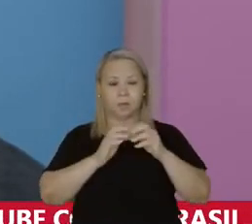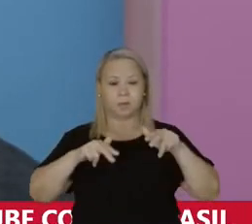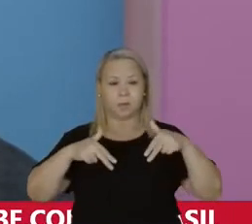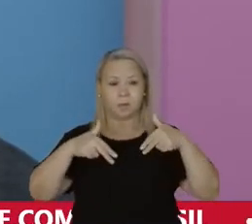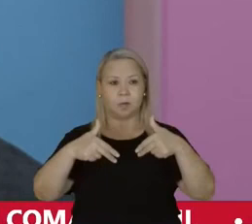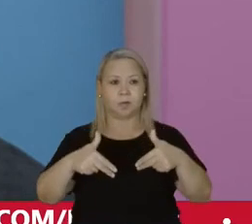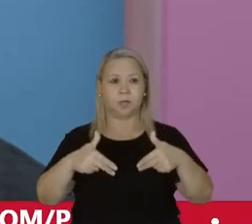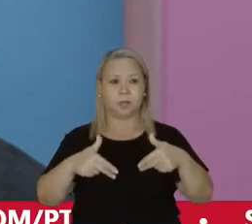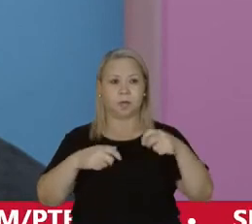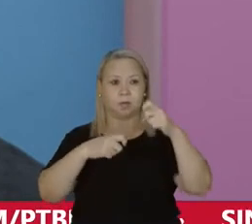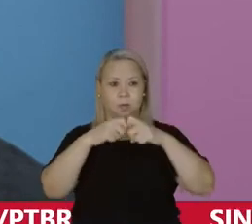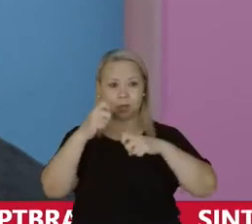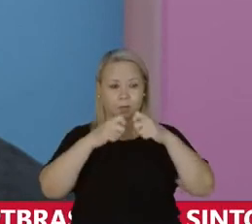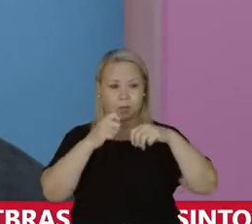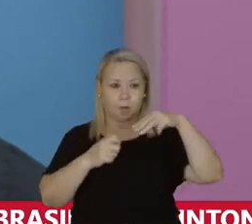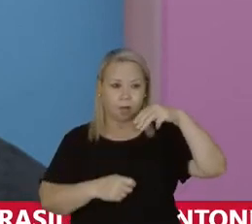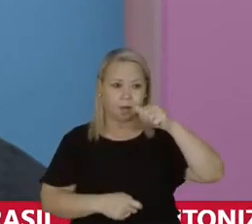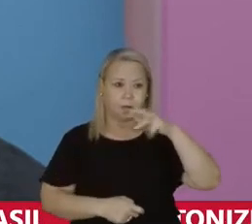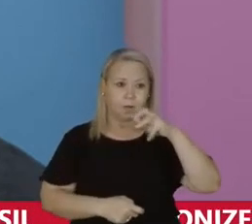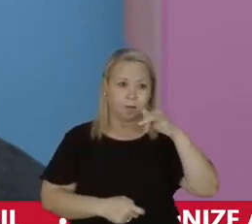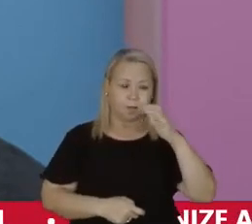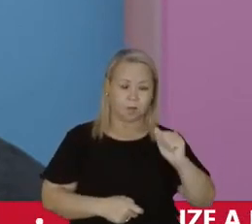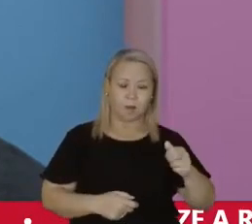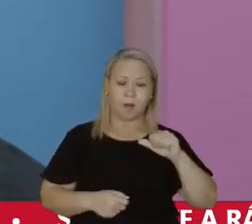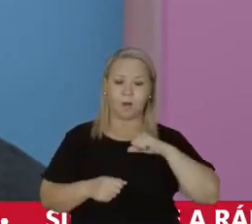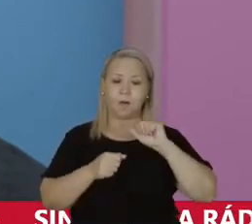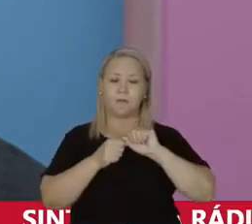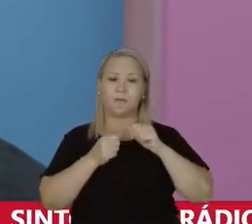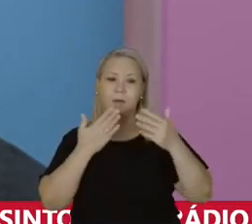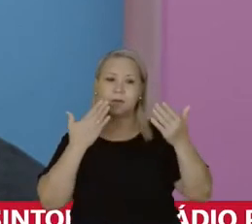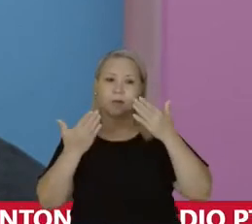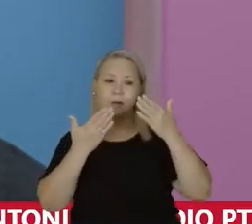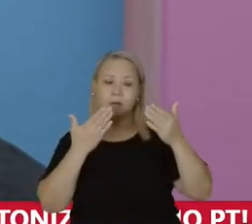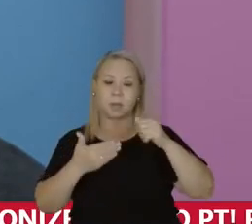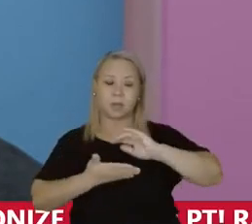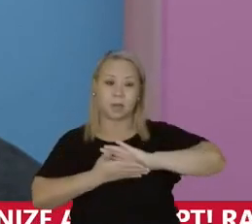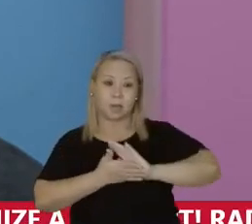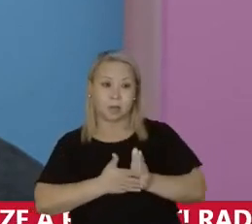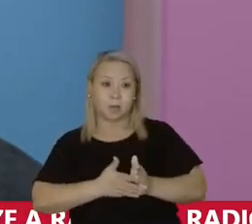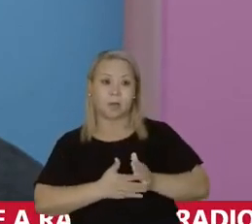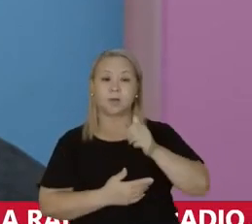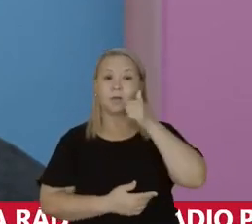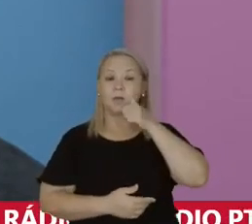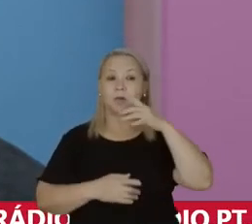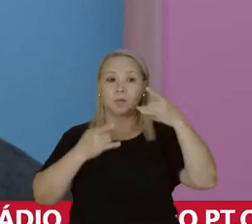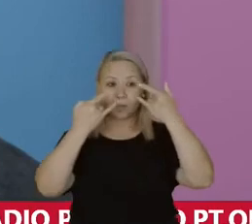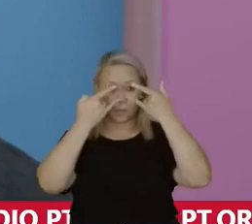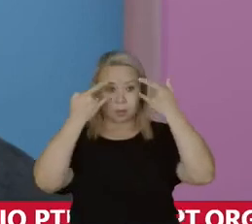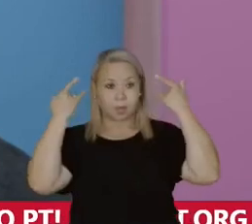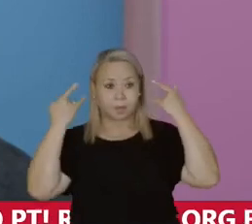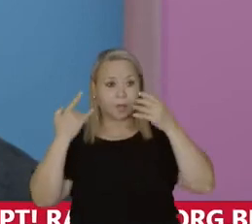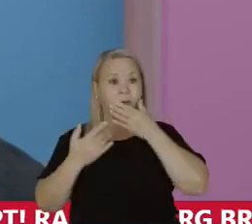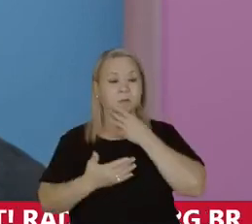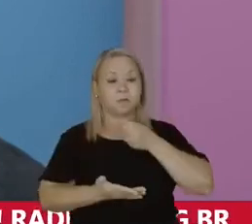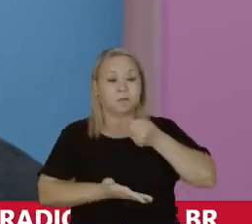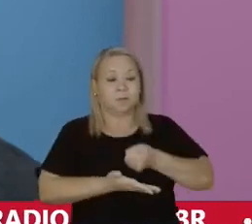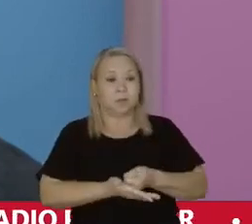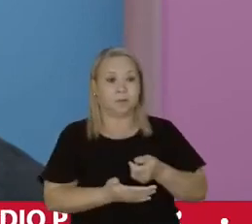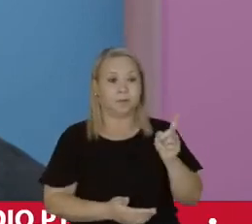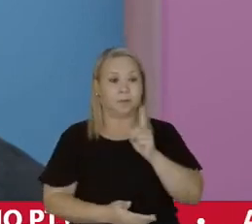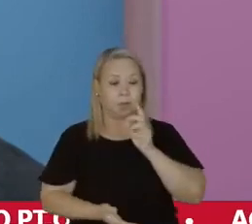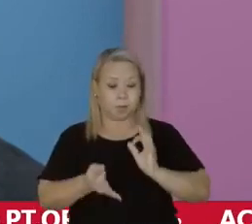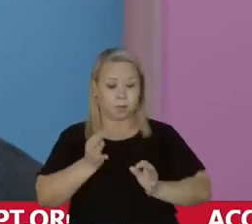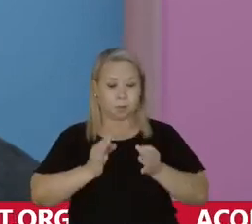de São Paulo, Maia Aguilera, fez uma análise da superexploração das mulheres pelo capitalismo patriarcal e da injusta